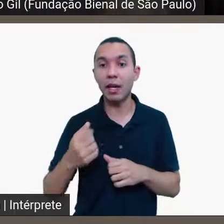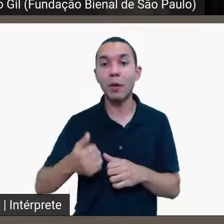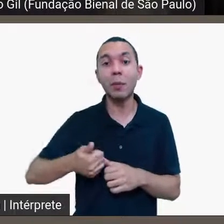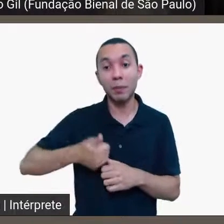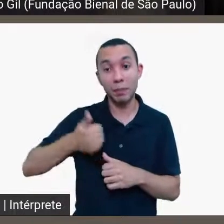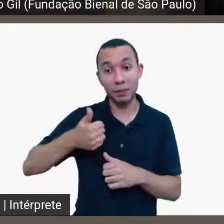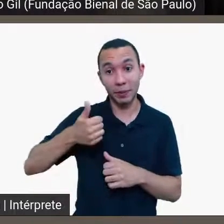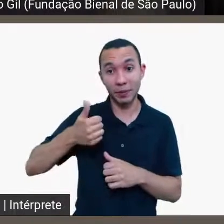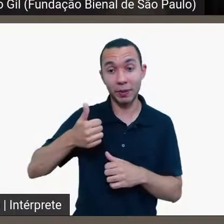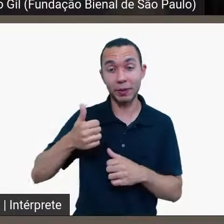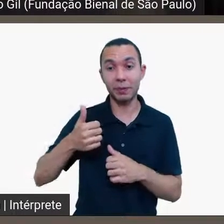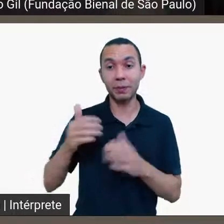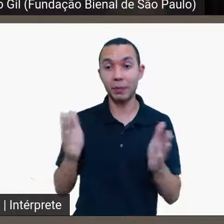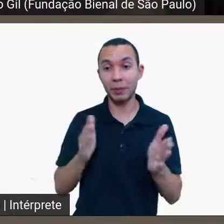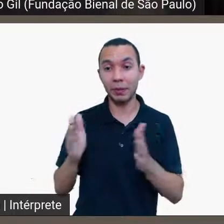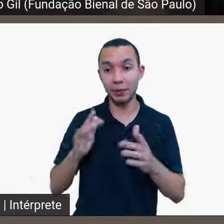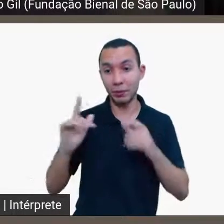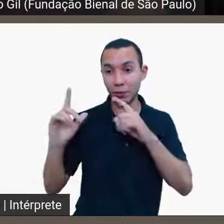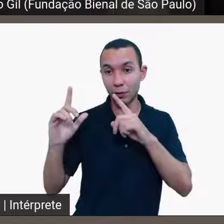falou do primeiro momento do foto...